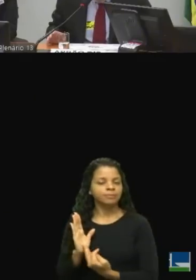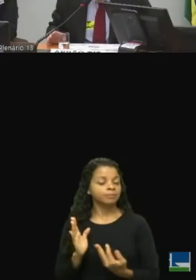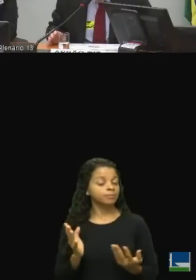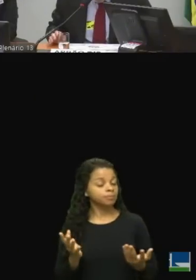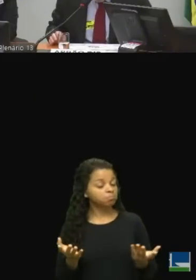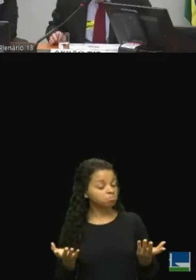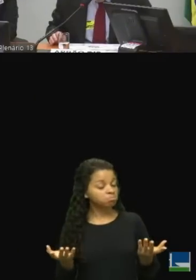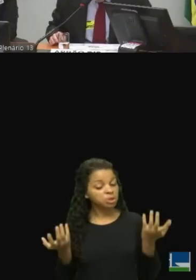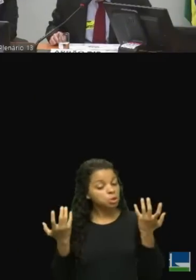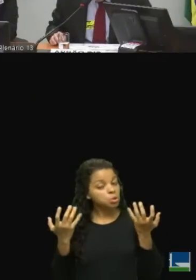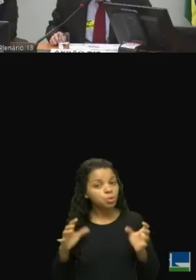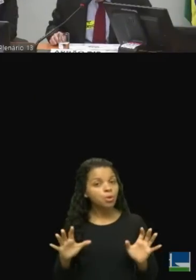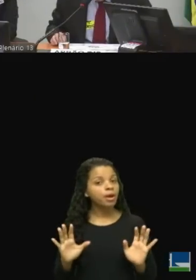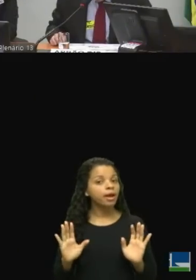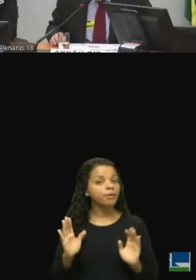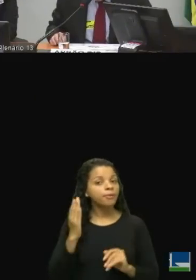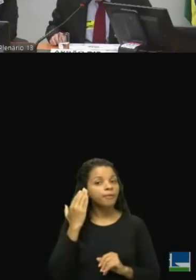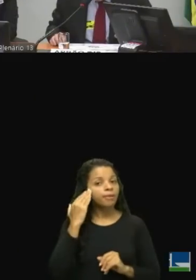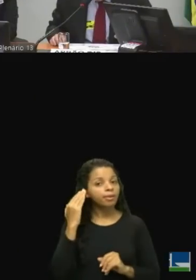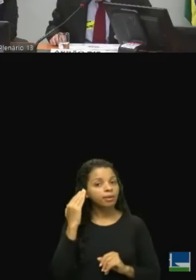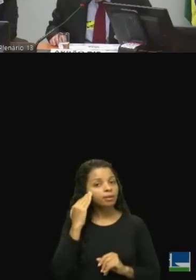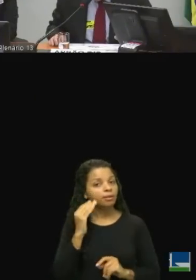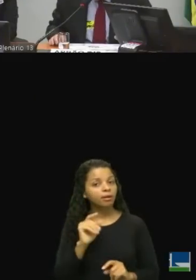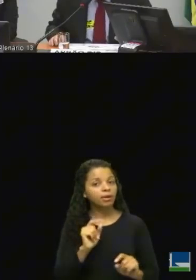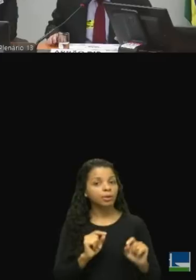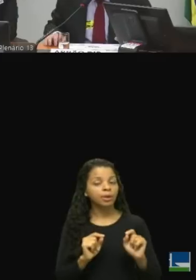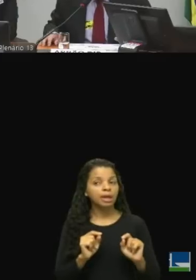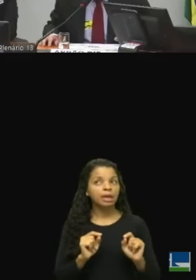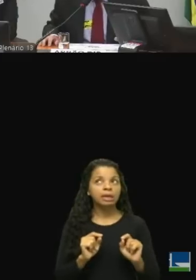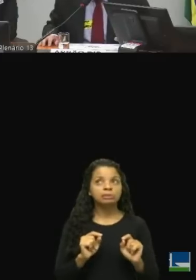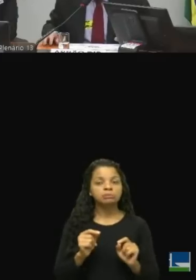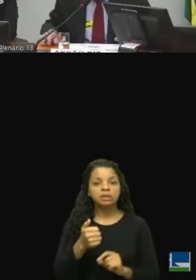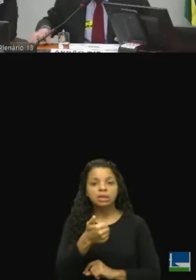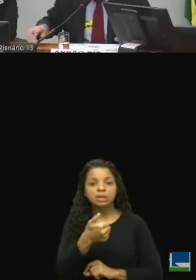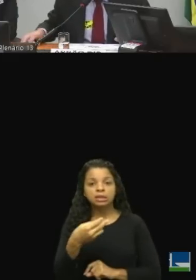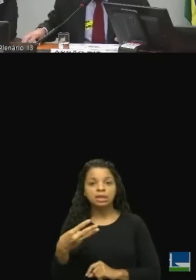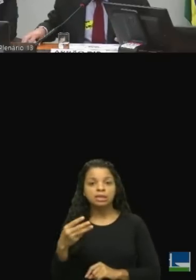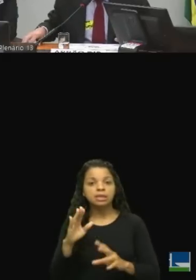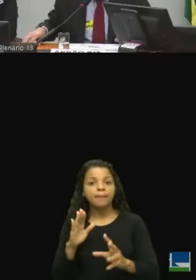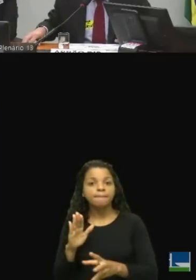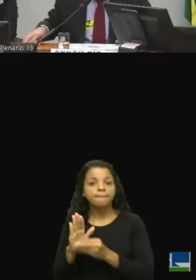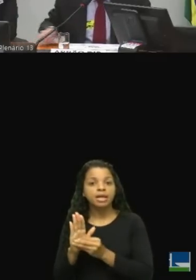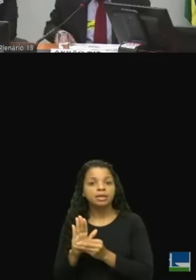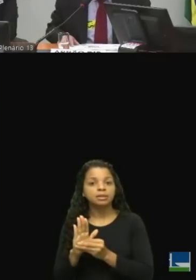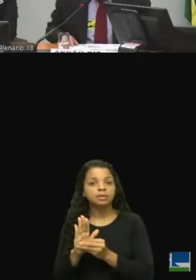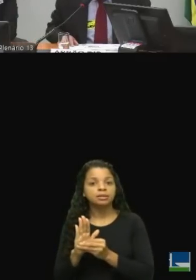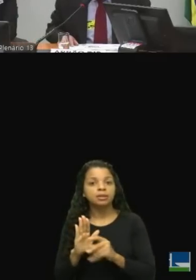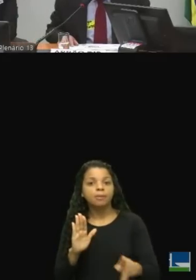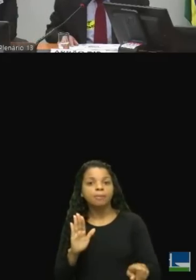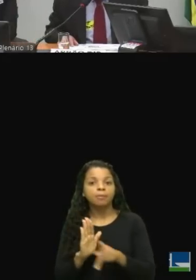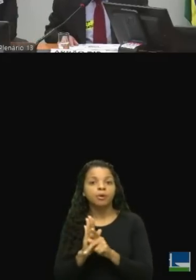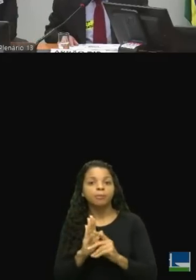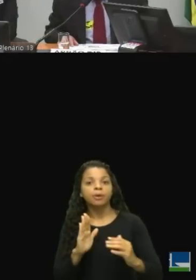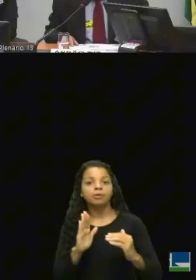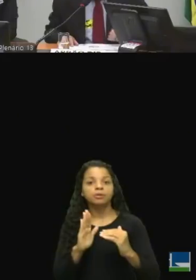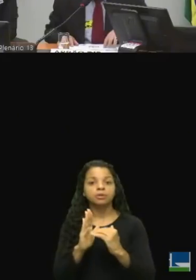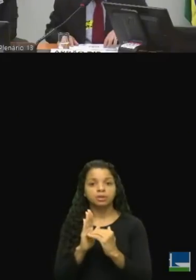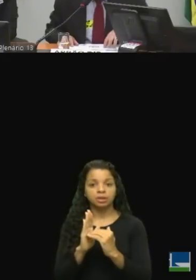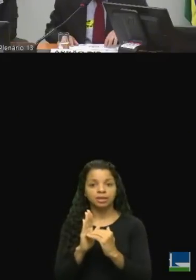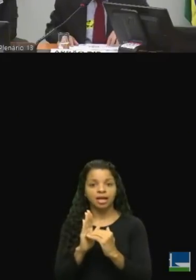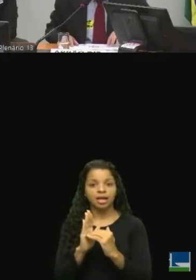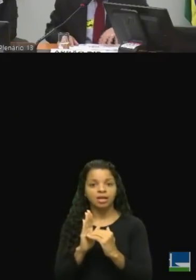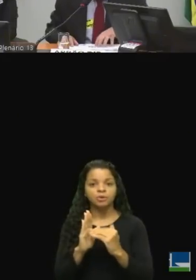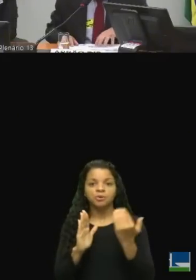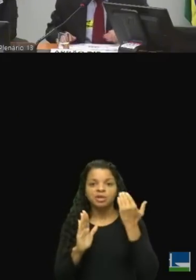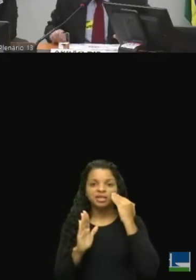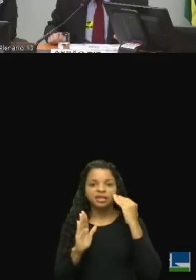de que pelo menos 13 emendas no Senado Federal fez uma leitura errada